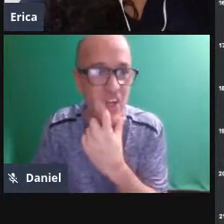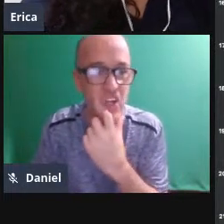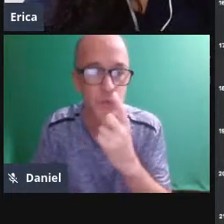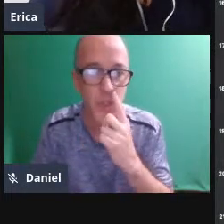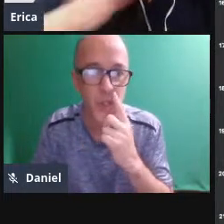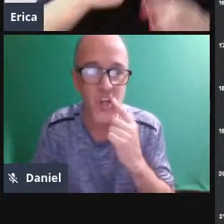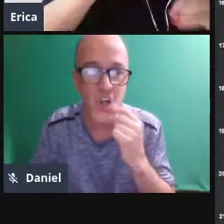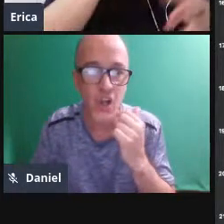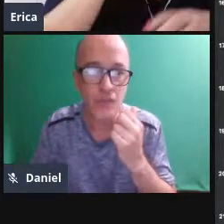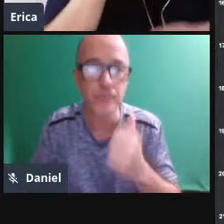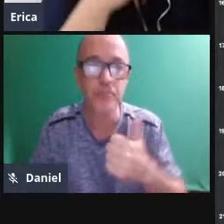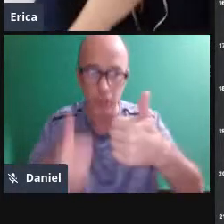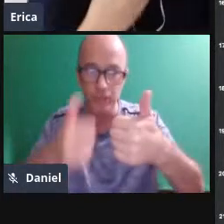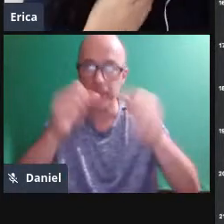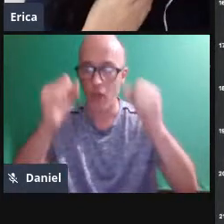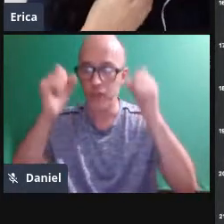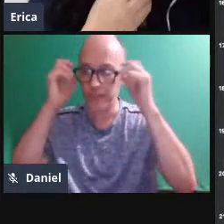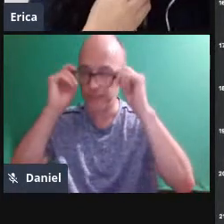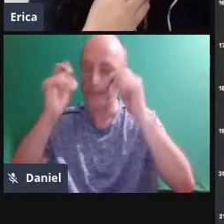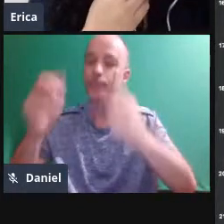Não, não. Pode.